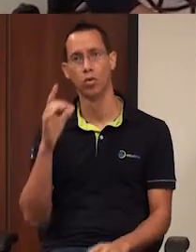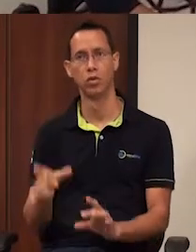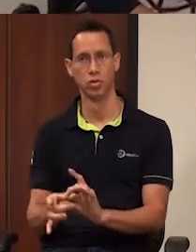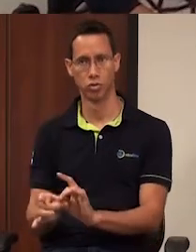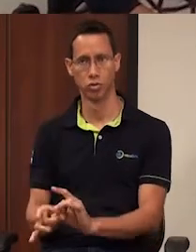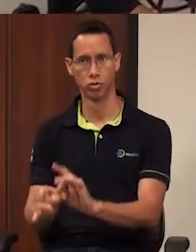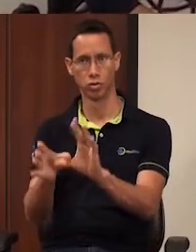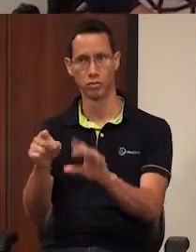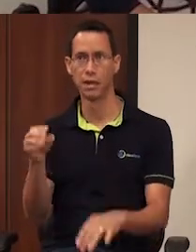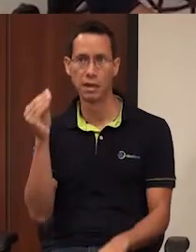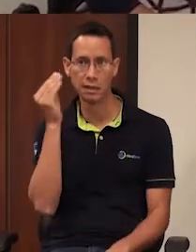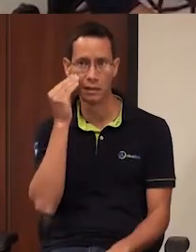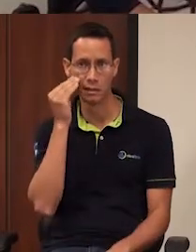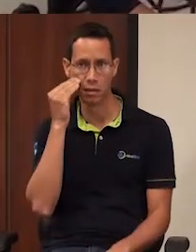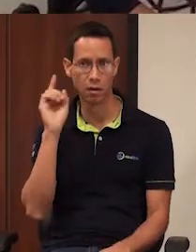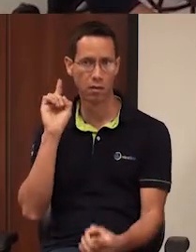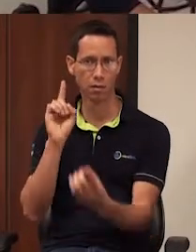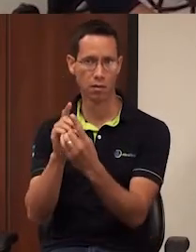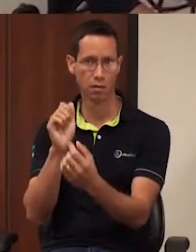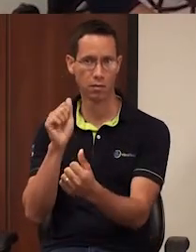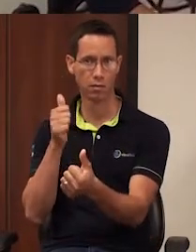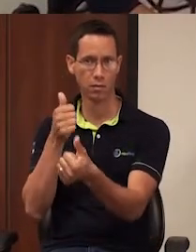deixava ele tentar ter uma